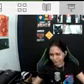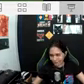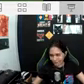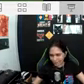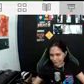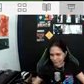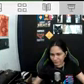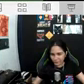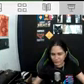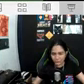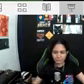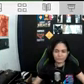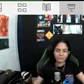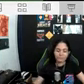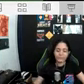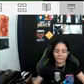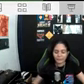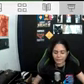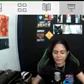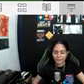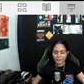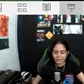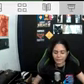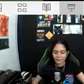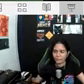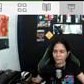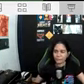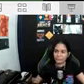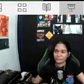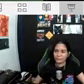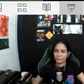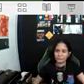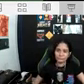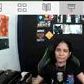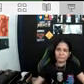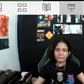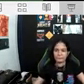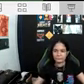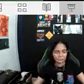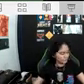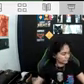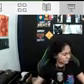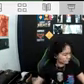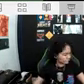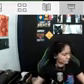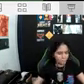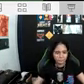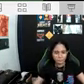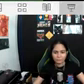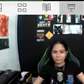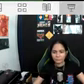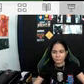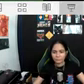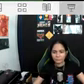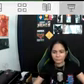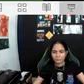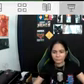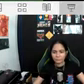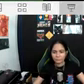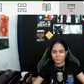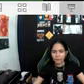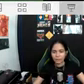não porque a Coca-Cola influenciou. Professora, então, oi. A senhora deixou de espelhar o conteúdo ou só para mim